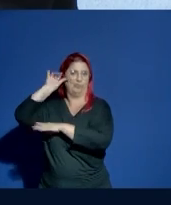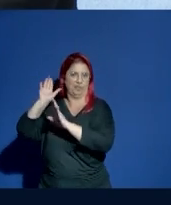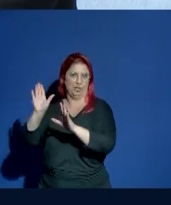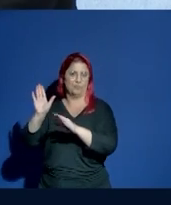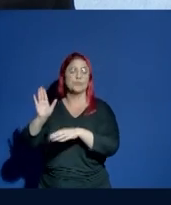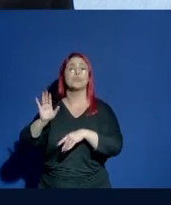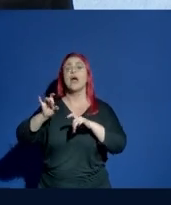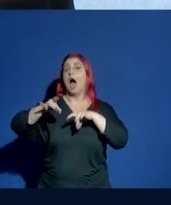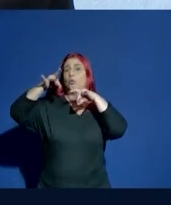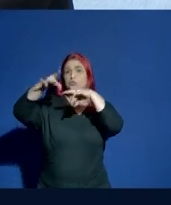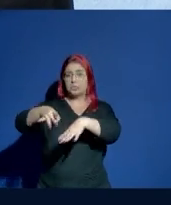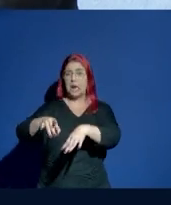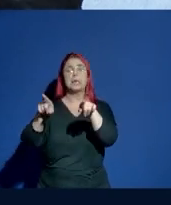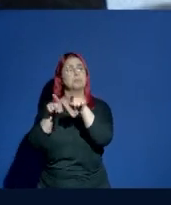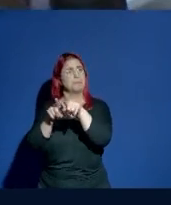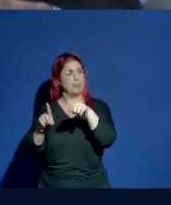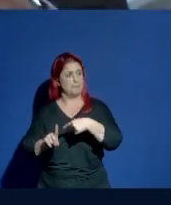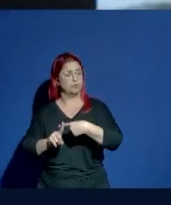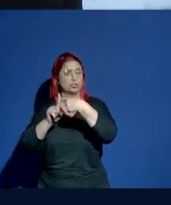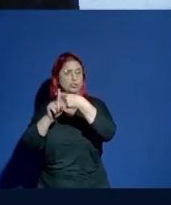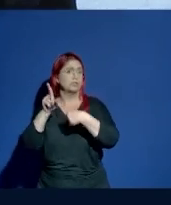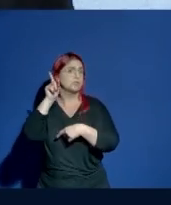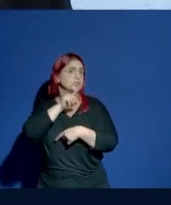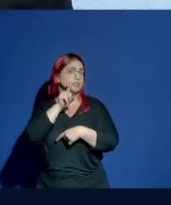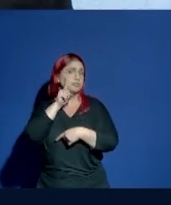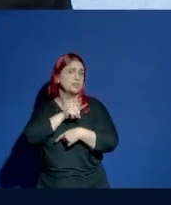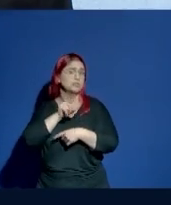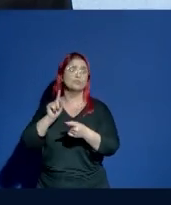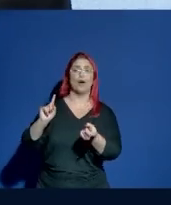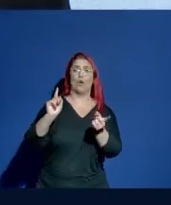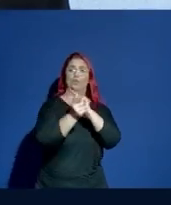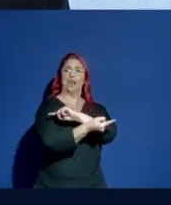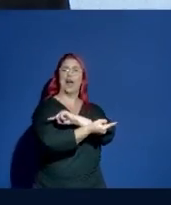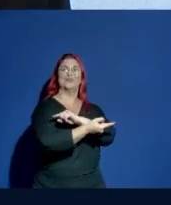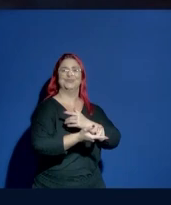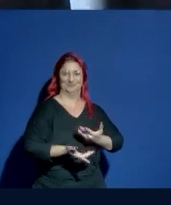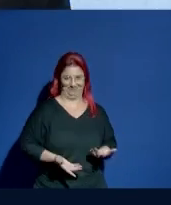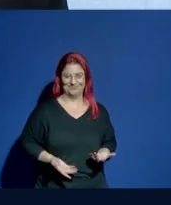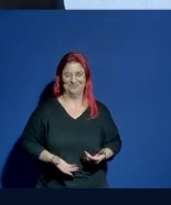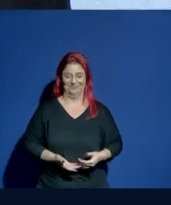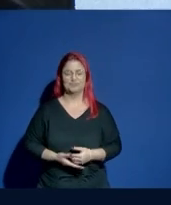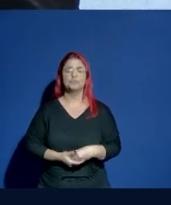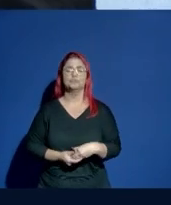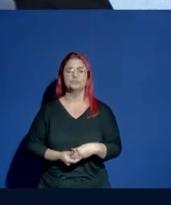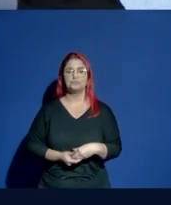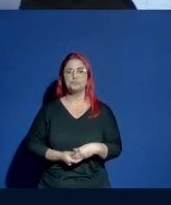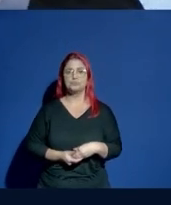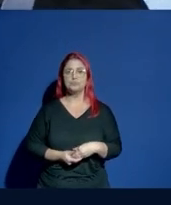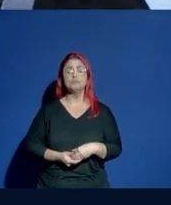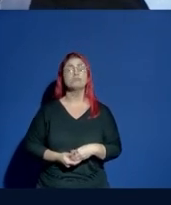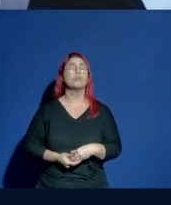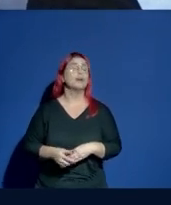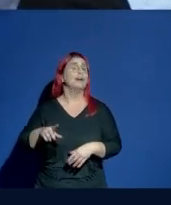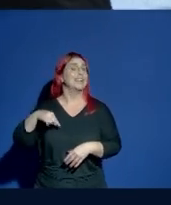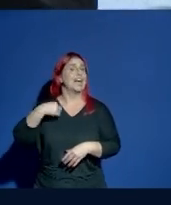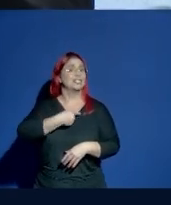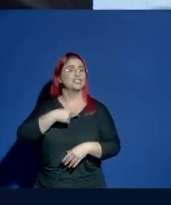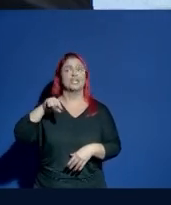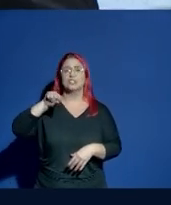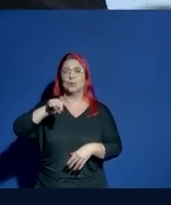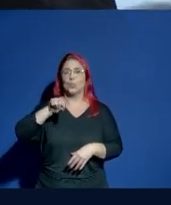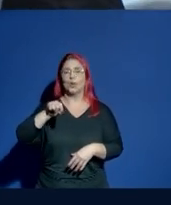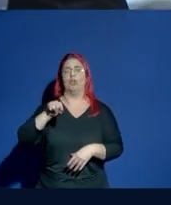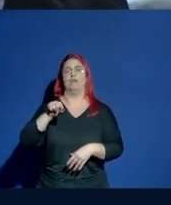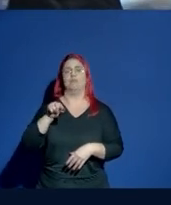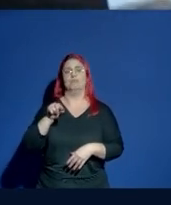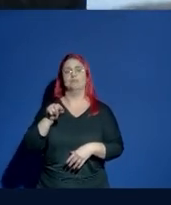Austrália, num ciclo muito positivo, e os Estados Unidos, num ciclo inverso. Então, e a gente, nós sempre